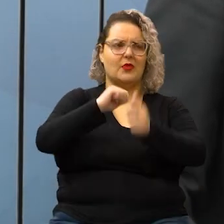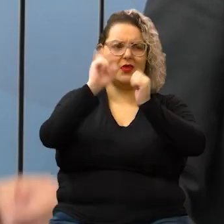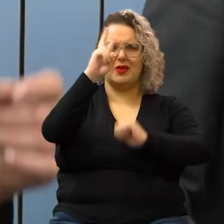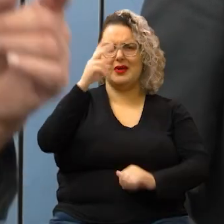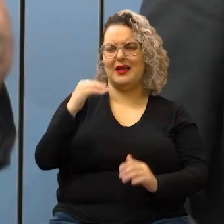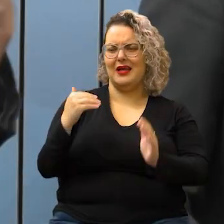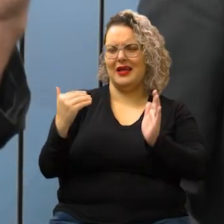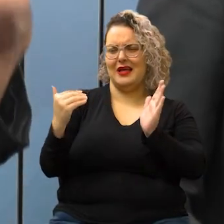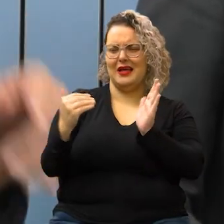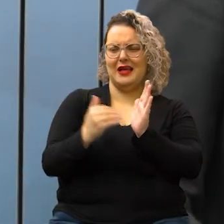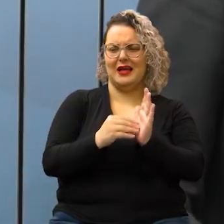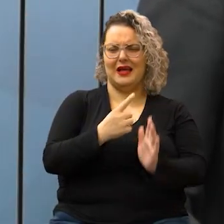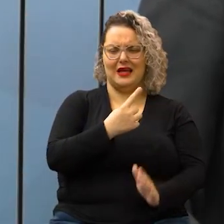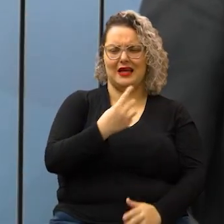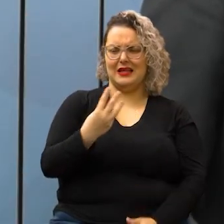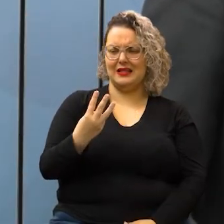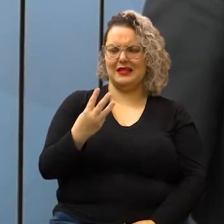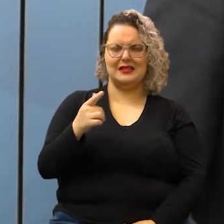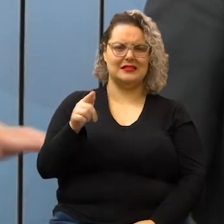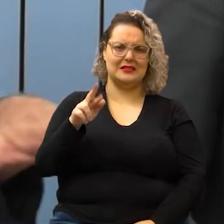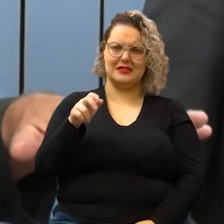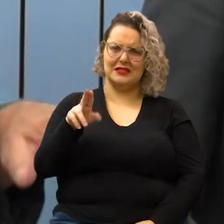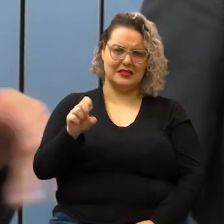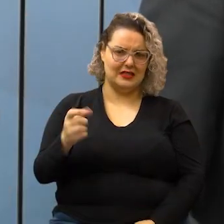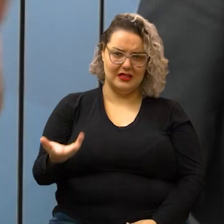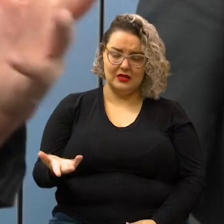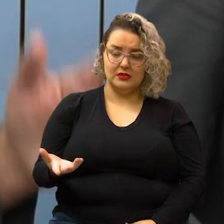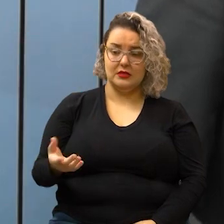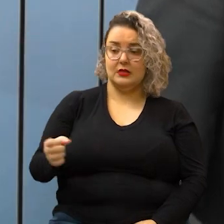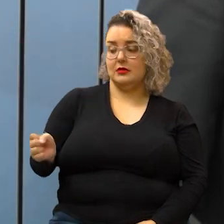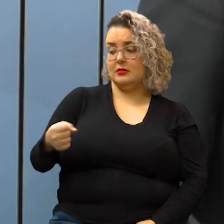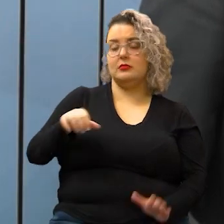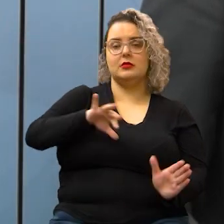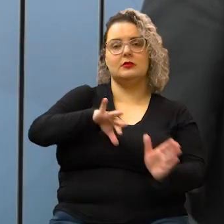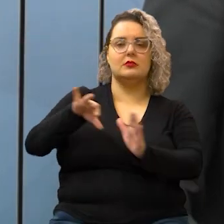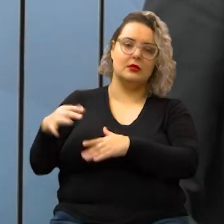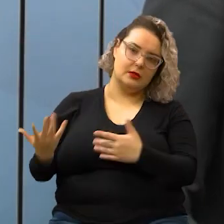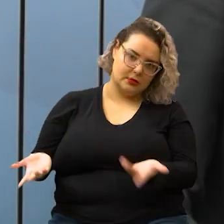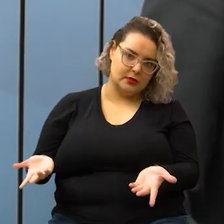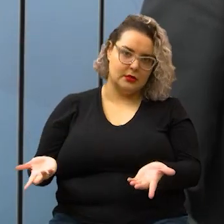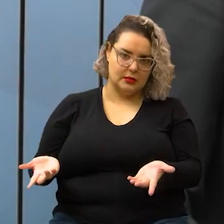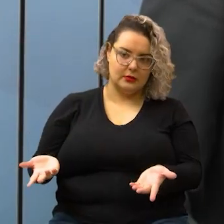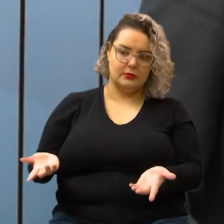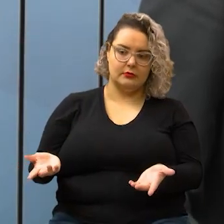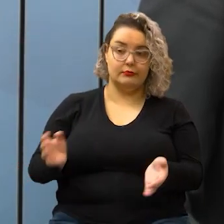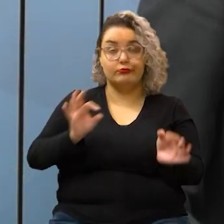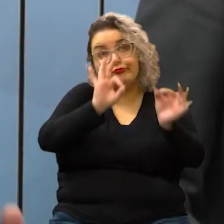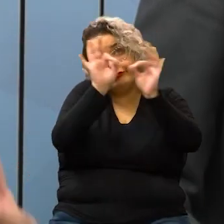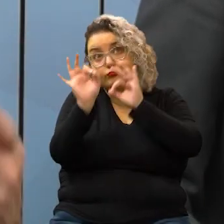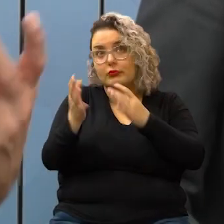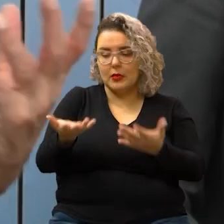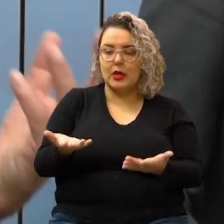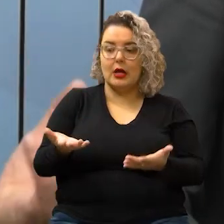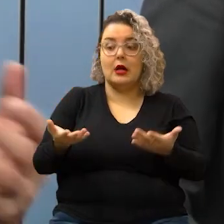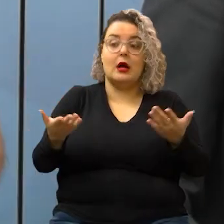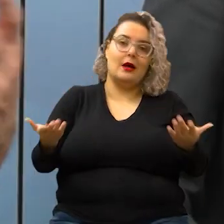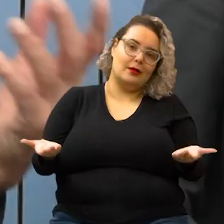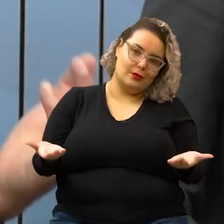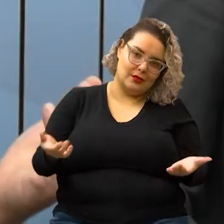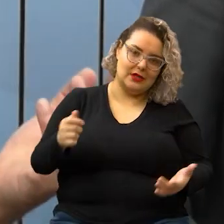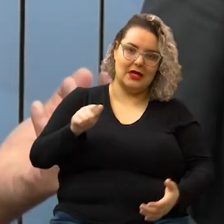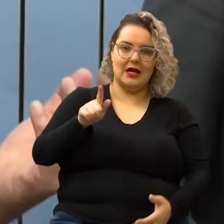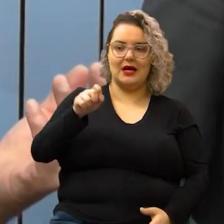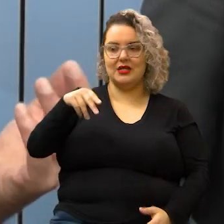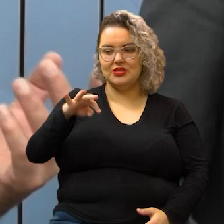13 graus, Gay-Lussac, etc. Então a cerveja está fora e a gente acaba assistindo. E as agências